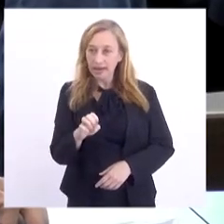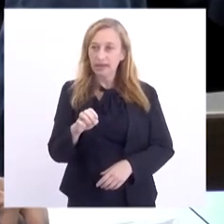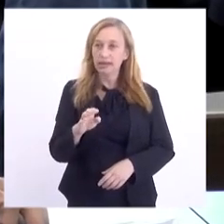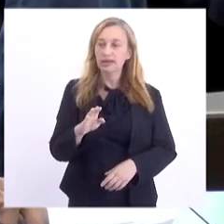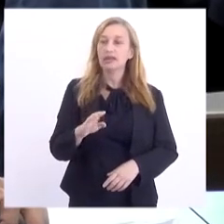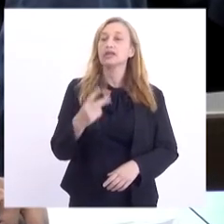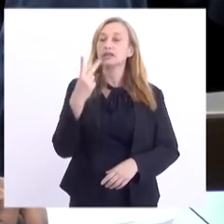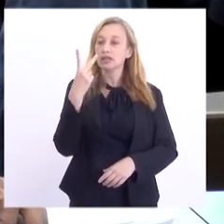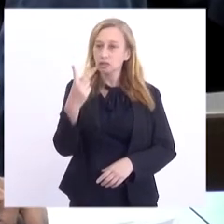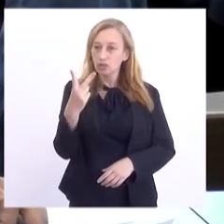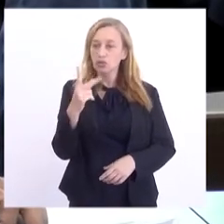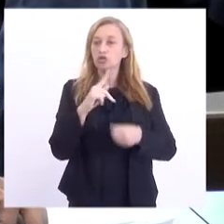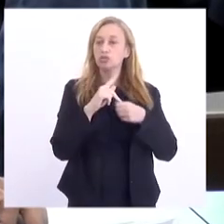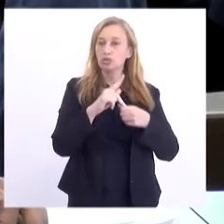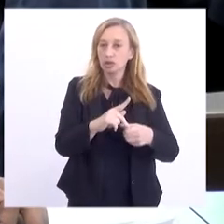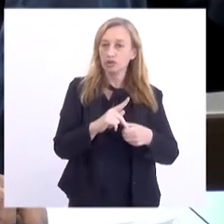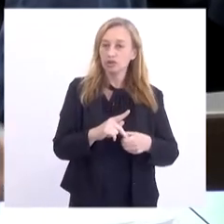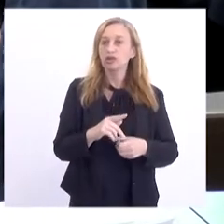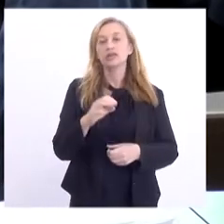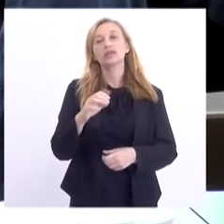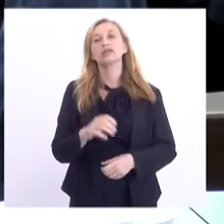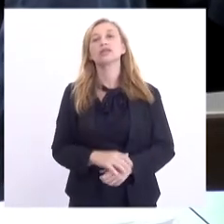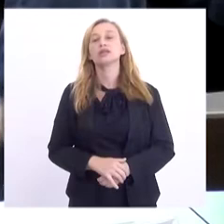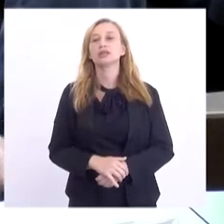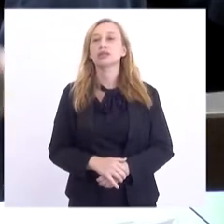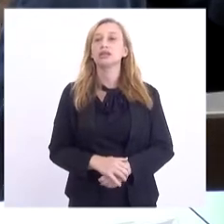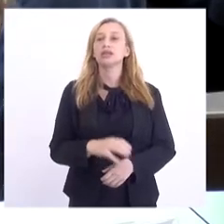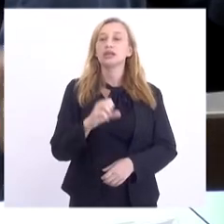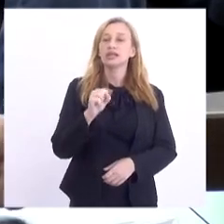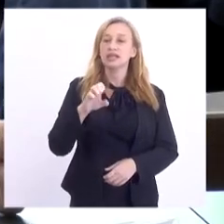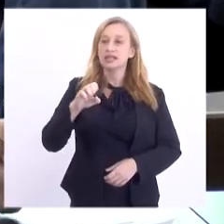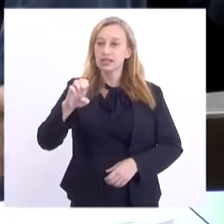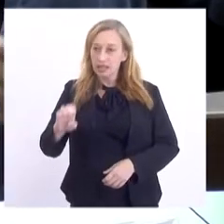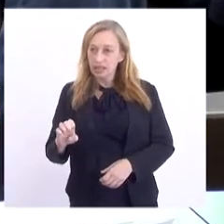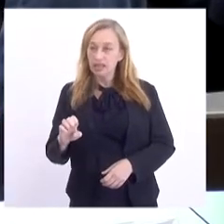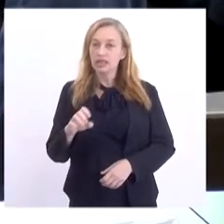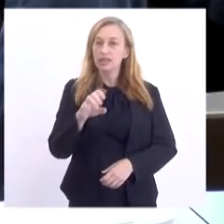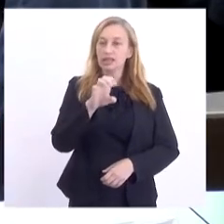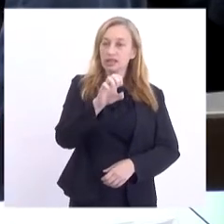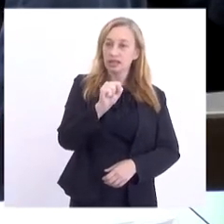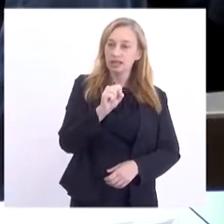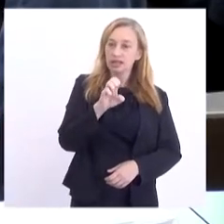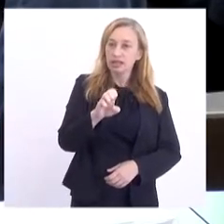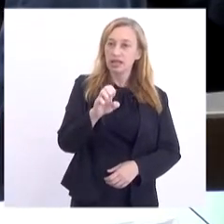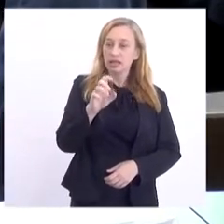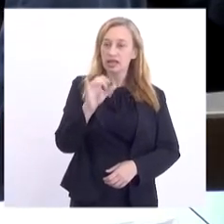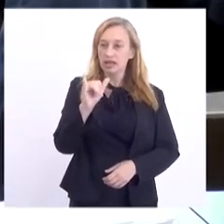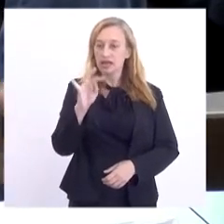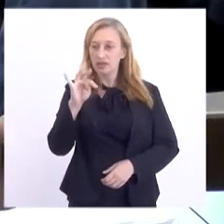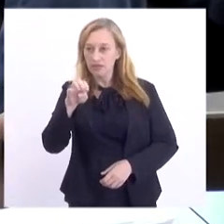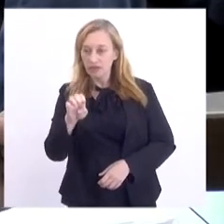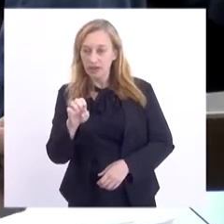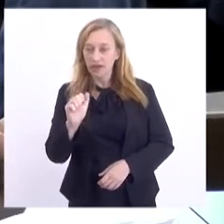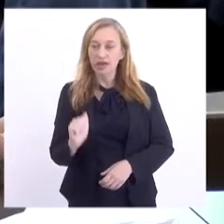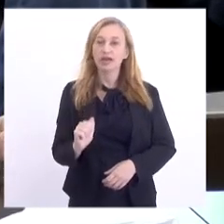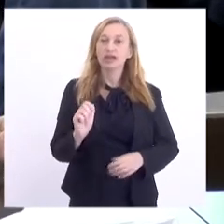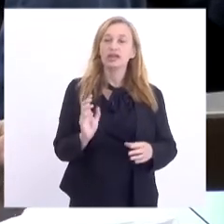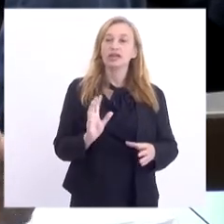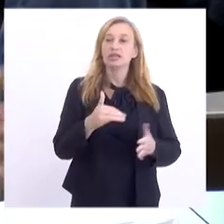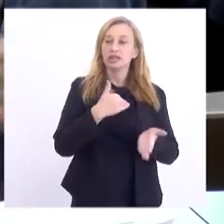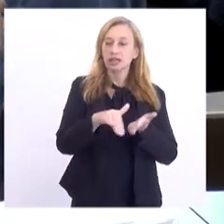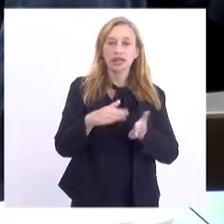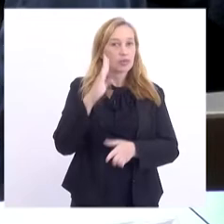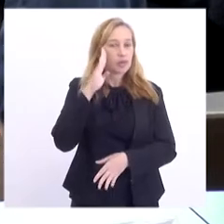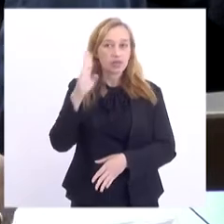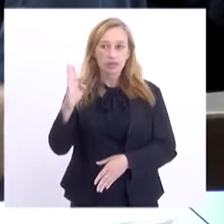botar mais uma soma de dois Procuradores dedicados na Seplag cê se diz em um frango só secretaria chaves dentro dos